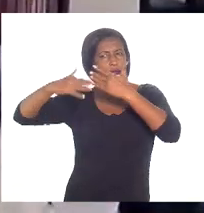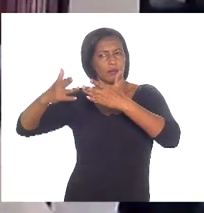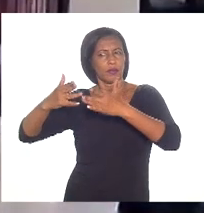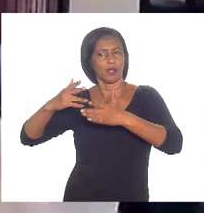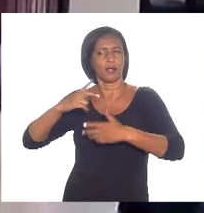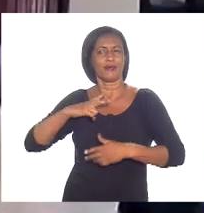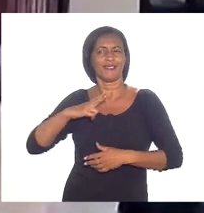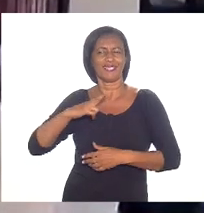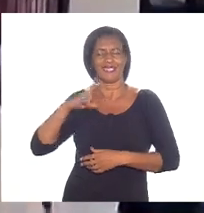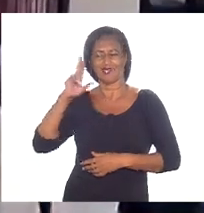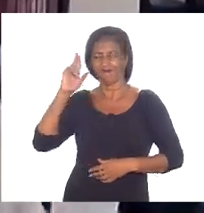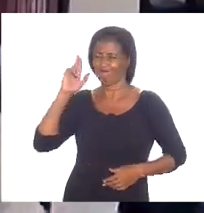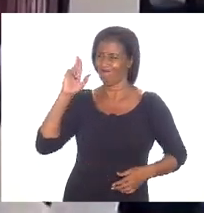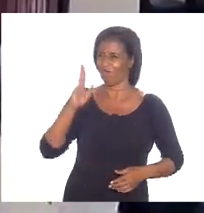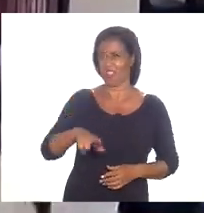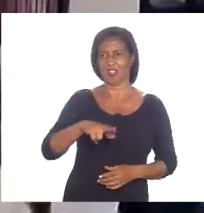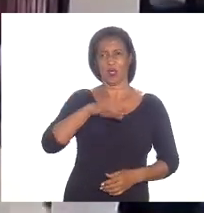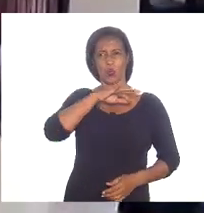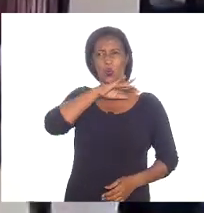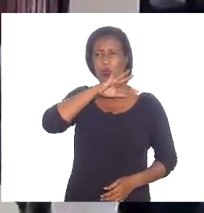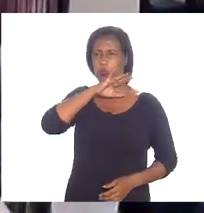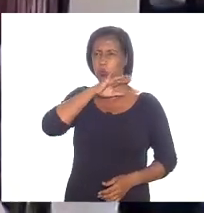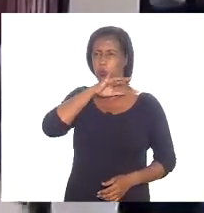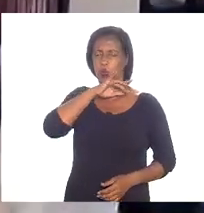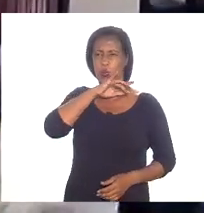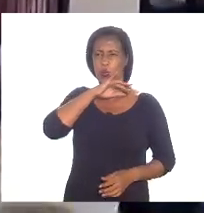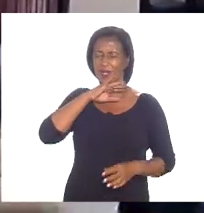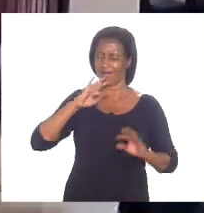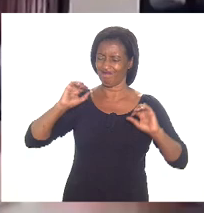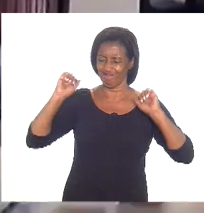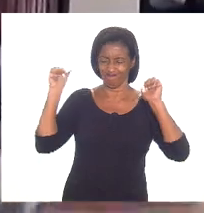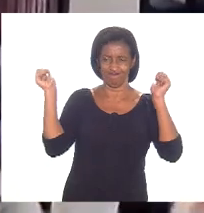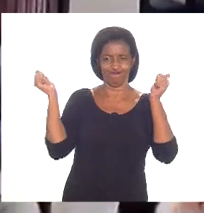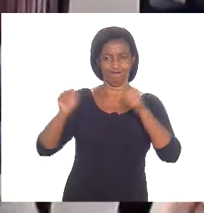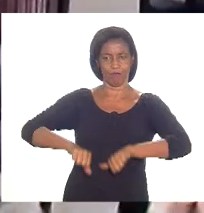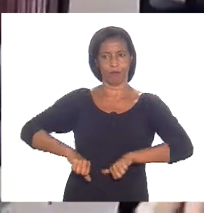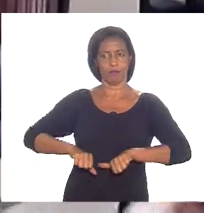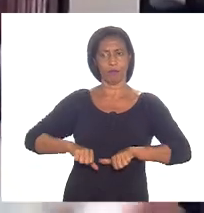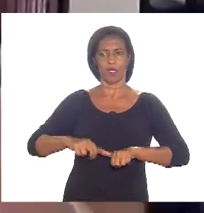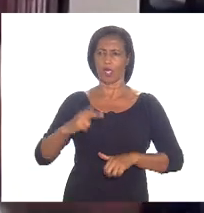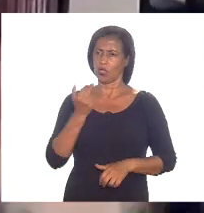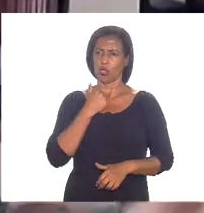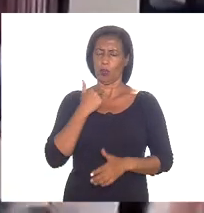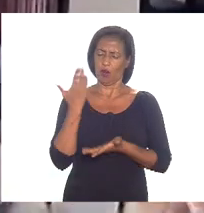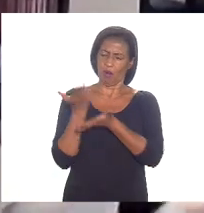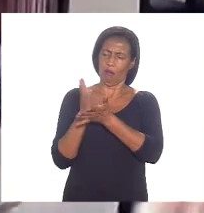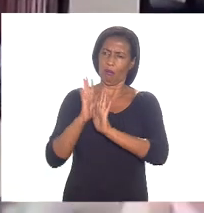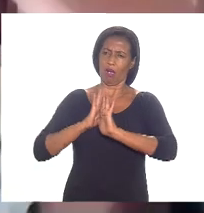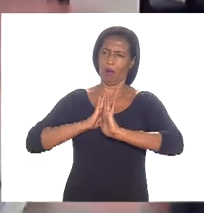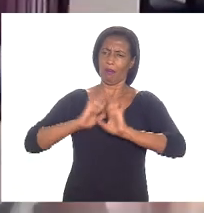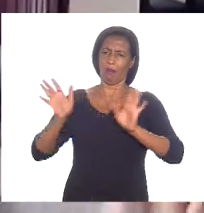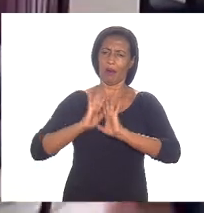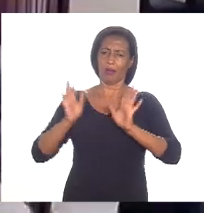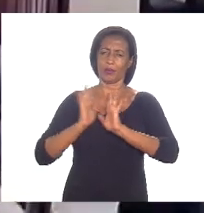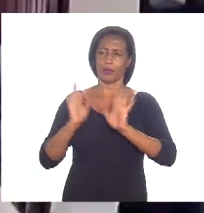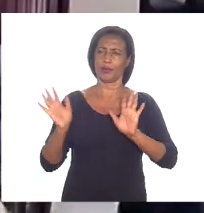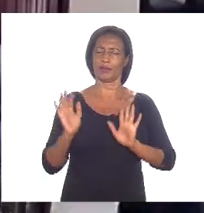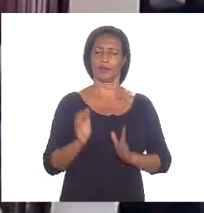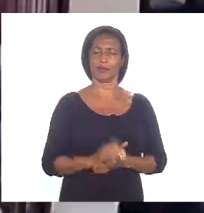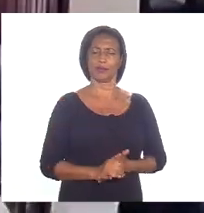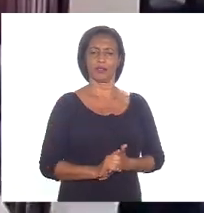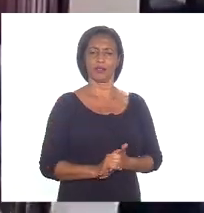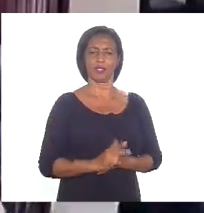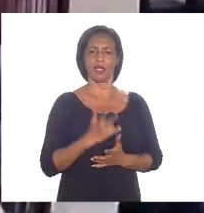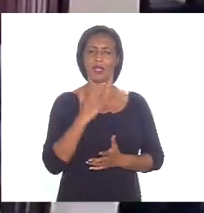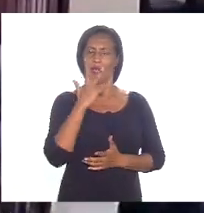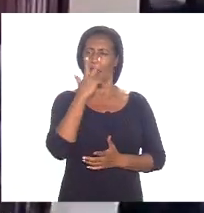de um fracasso total e absoluto. De maneira que vamos acabar com esse negócio de sair aí